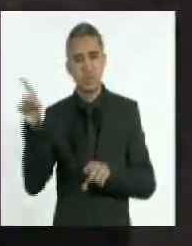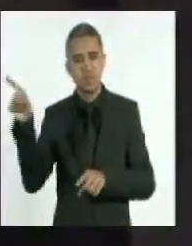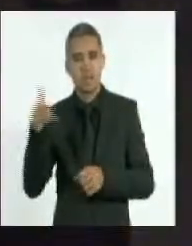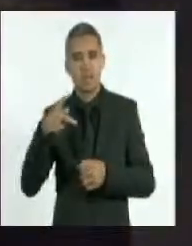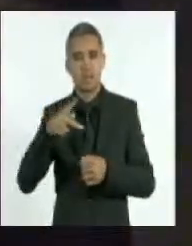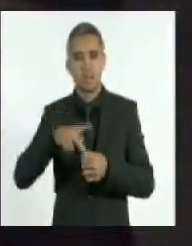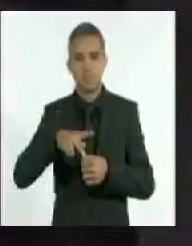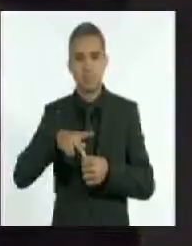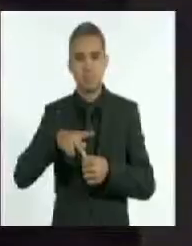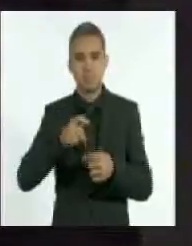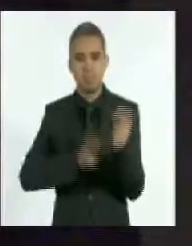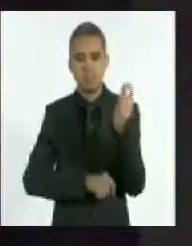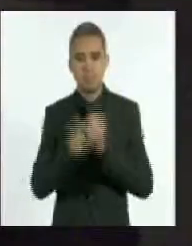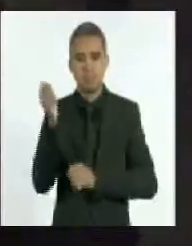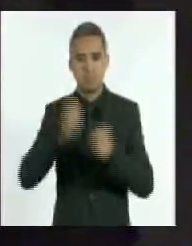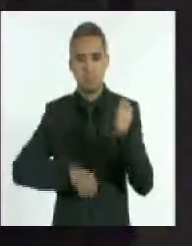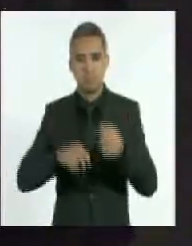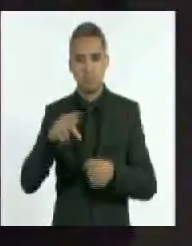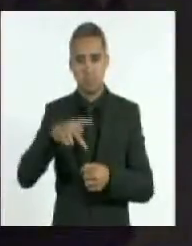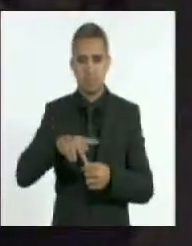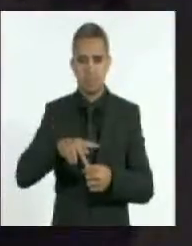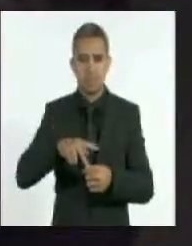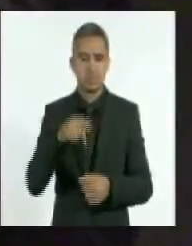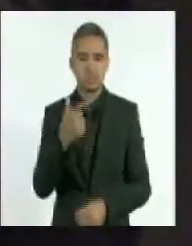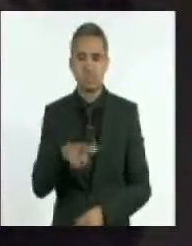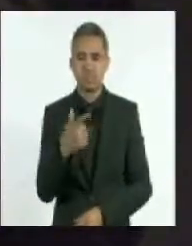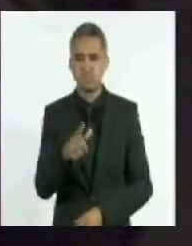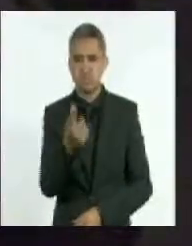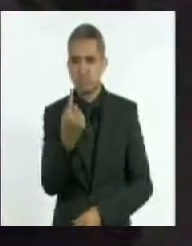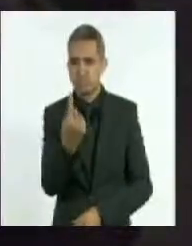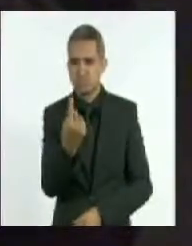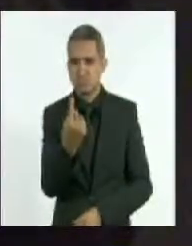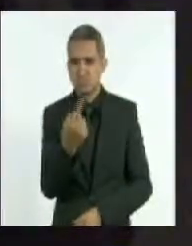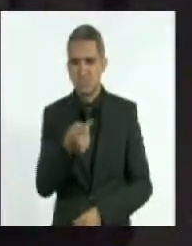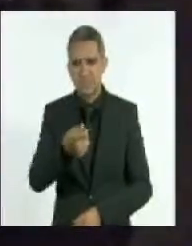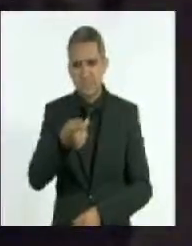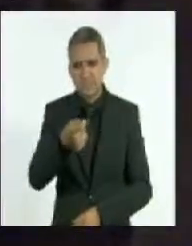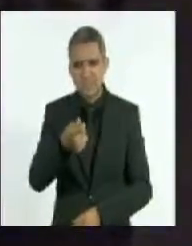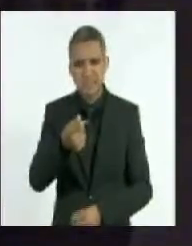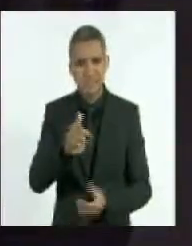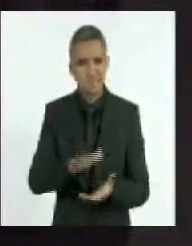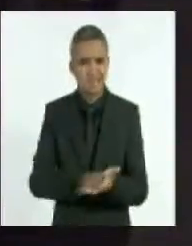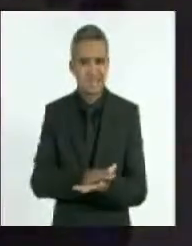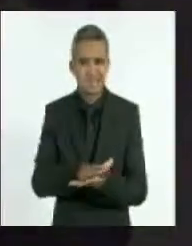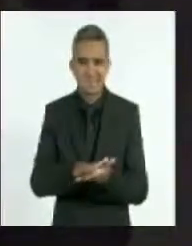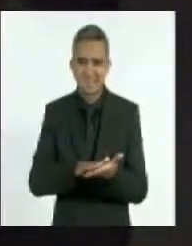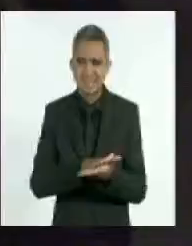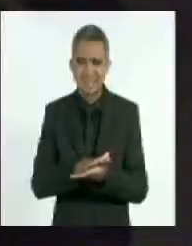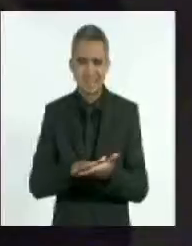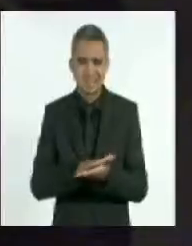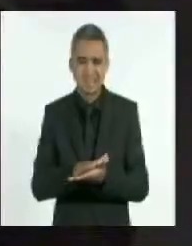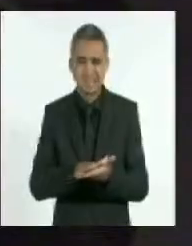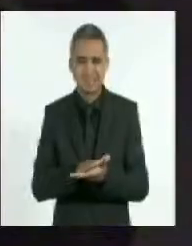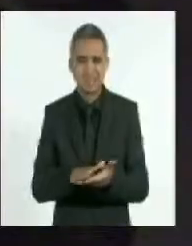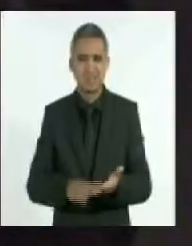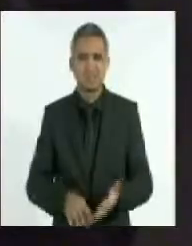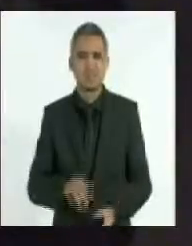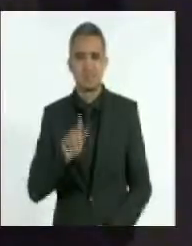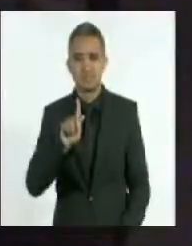1 centavo. Gabriele disse isso em entrevistas